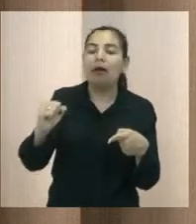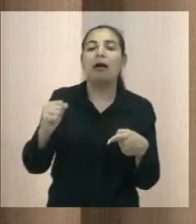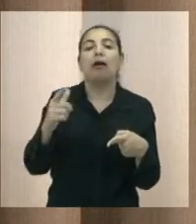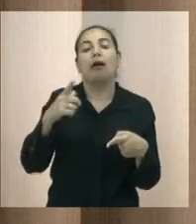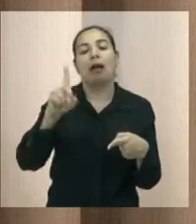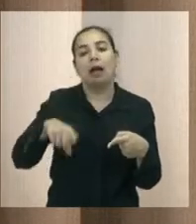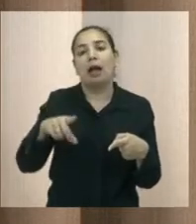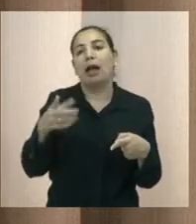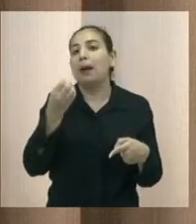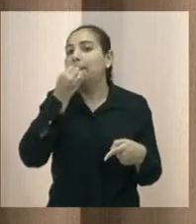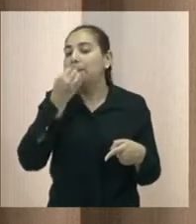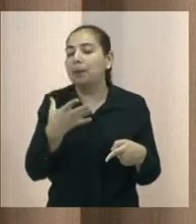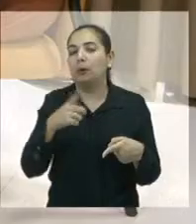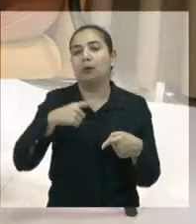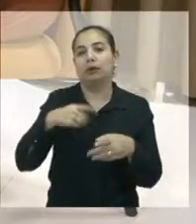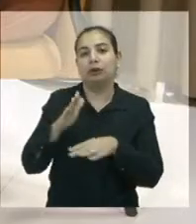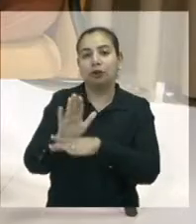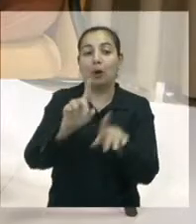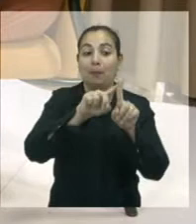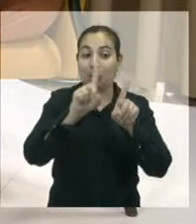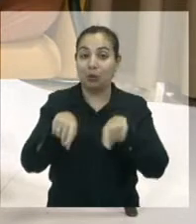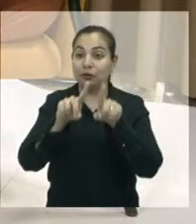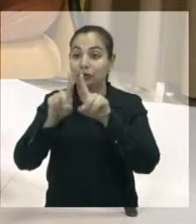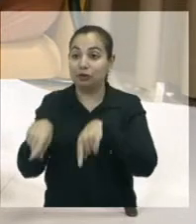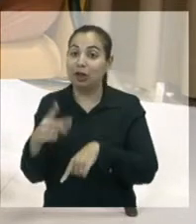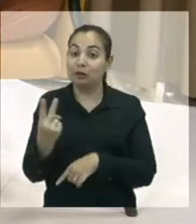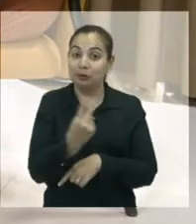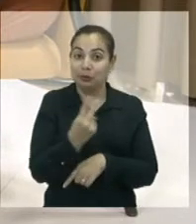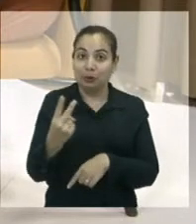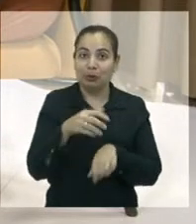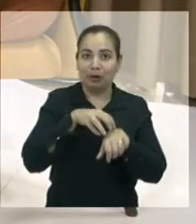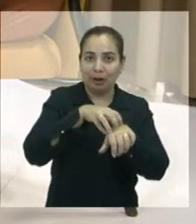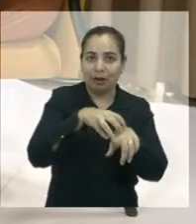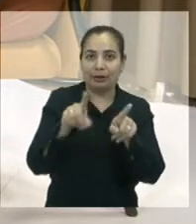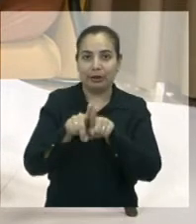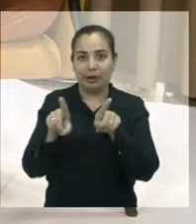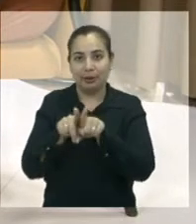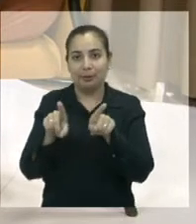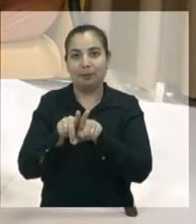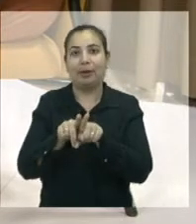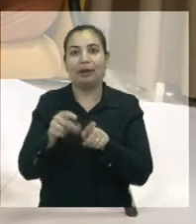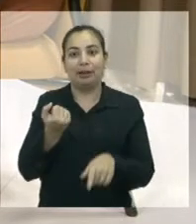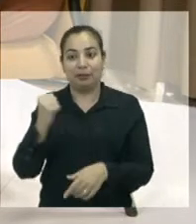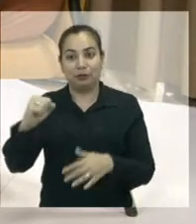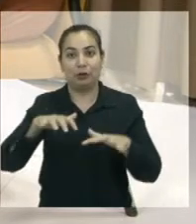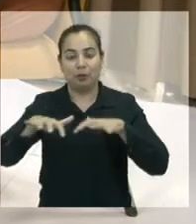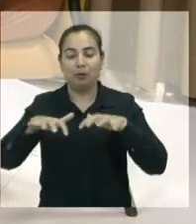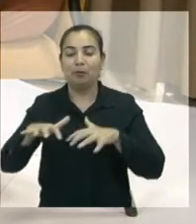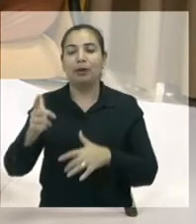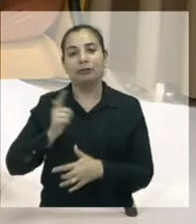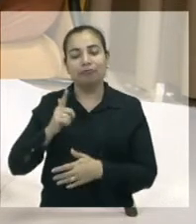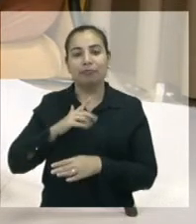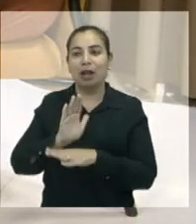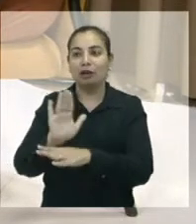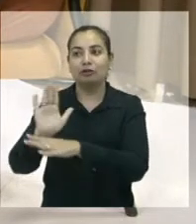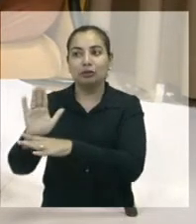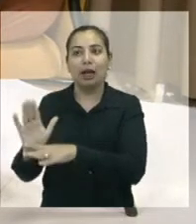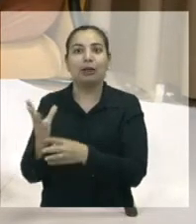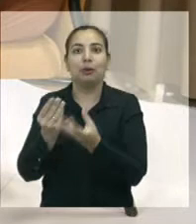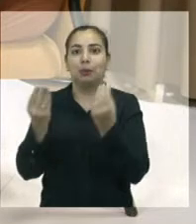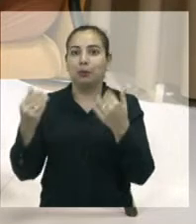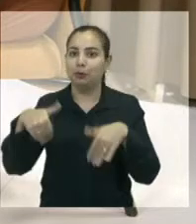certeza colabora bastante. Sim, é verdade. E o que a gente tem mais a falar sobre novidades, doutora? Novidades, a gente